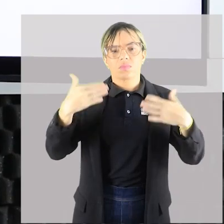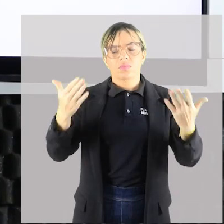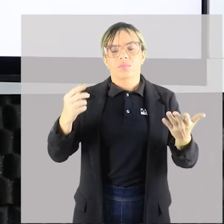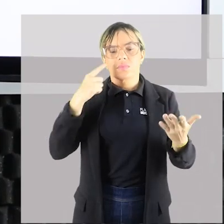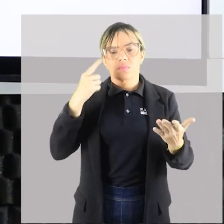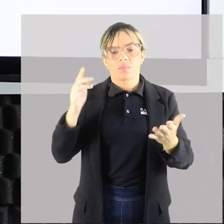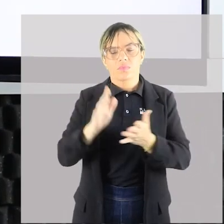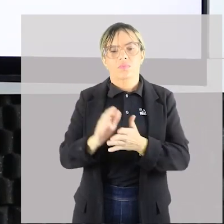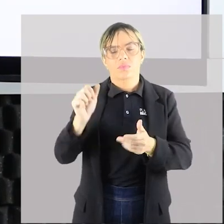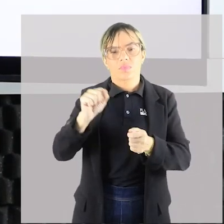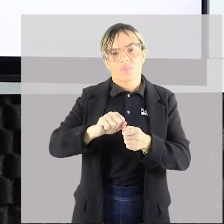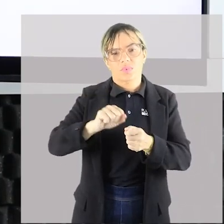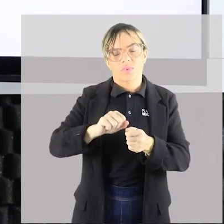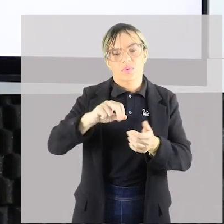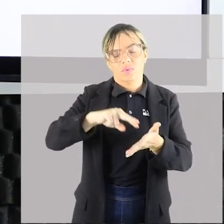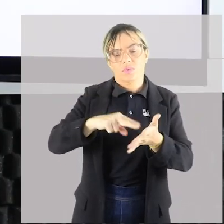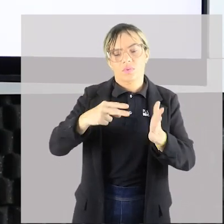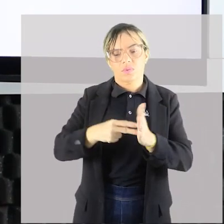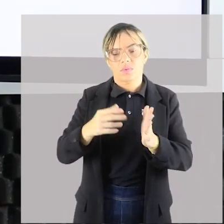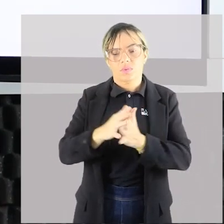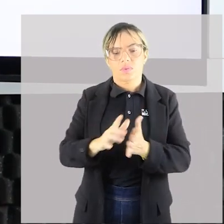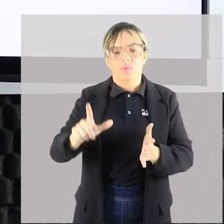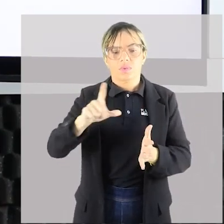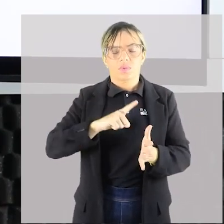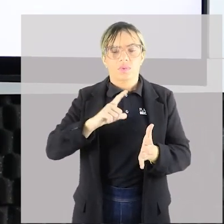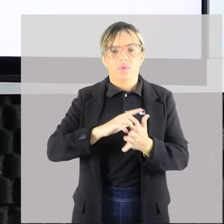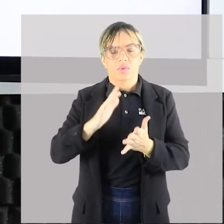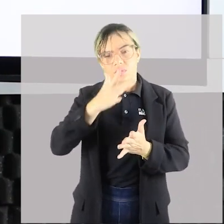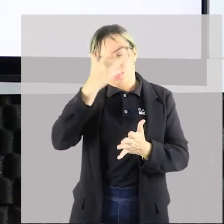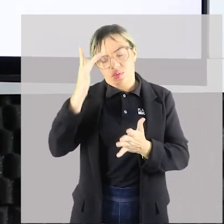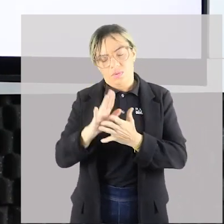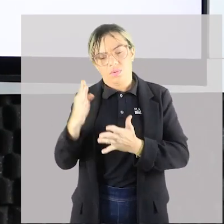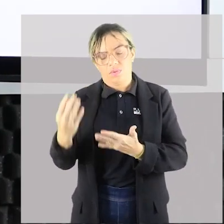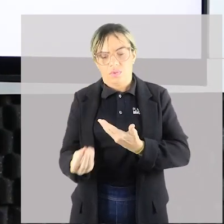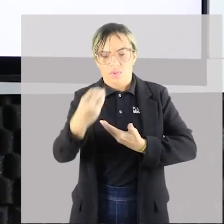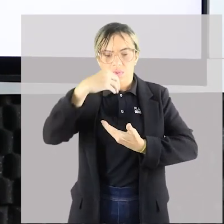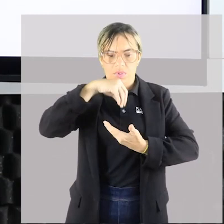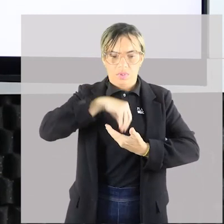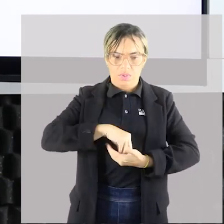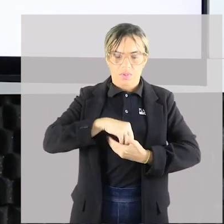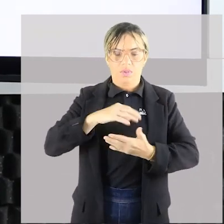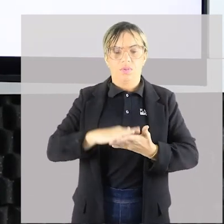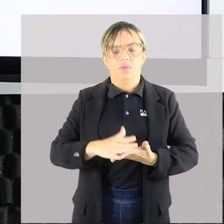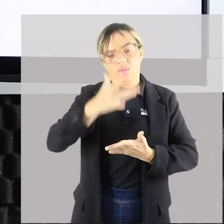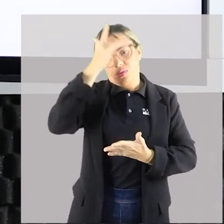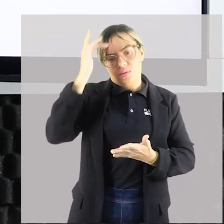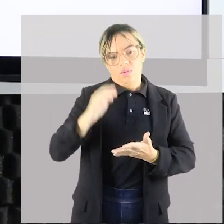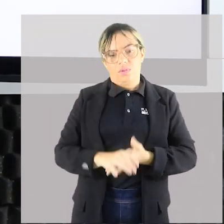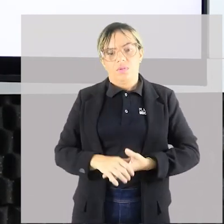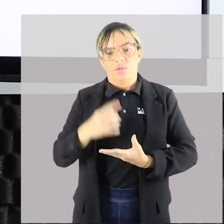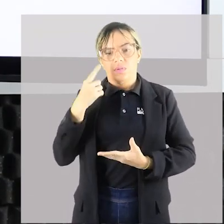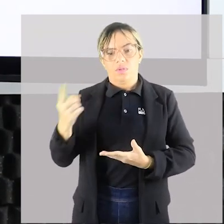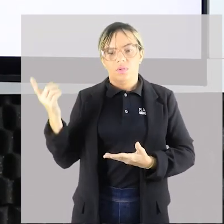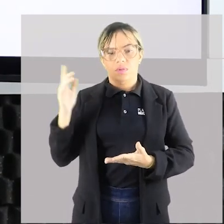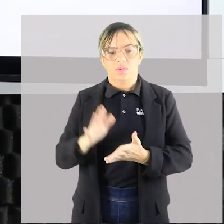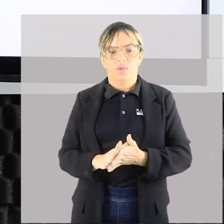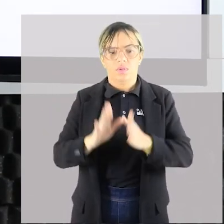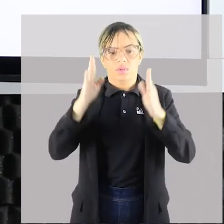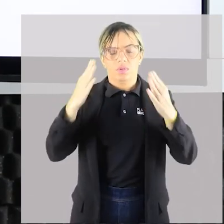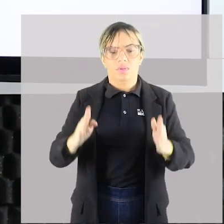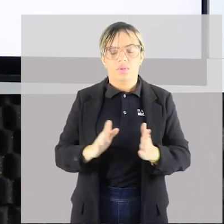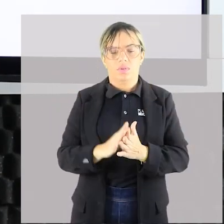seja, faz sentido pra gente que se tem um hospedeiro é porque essa bactéria está dentro de alguém, tá bom? Vamos aqui